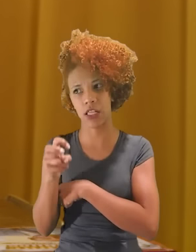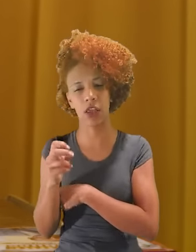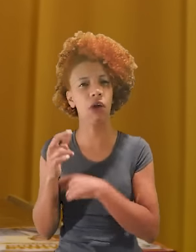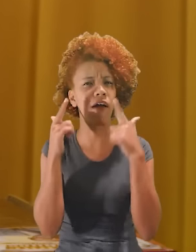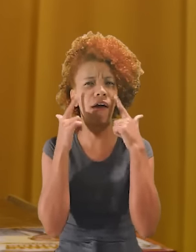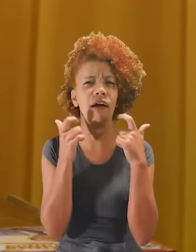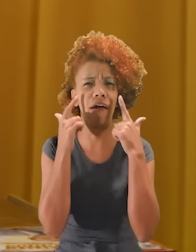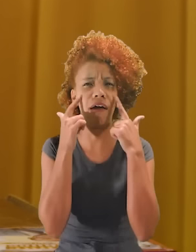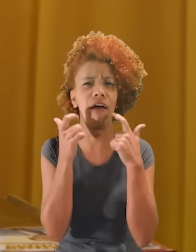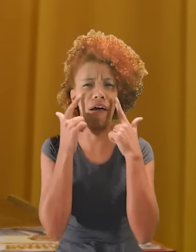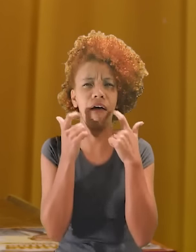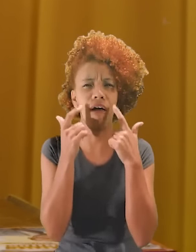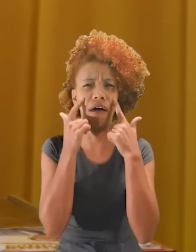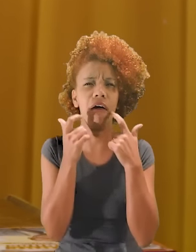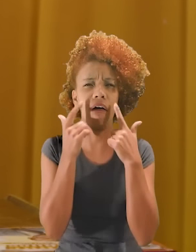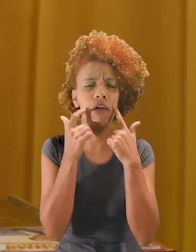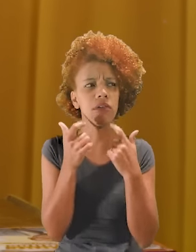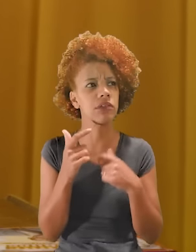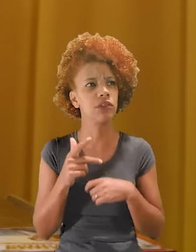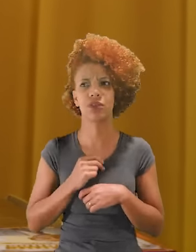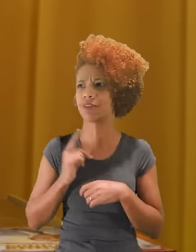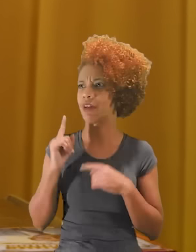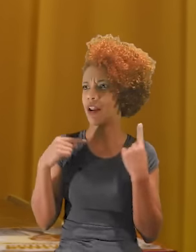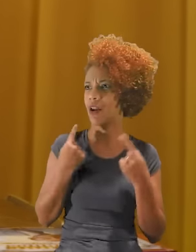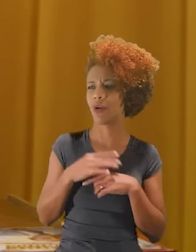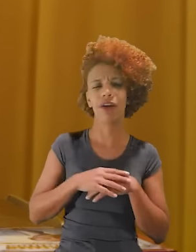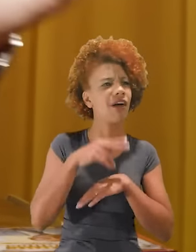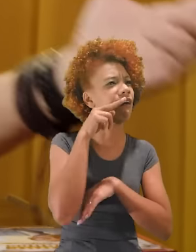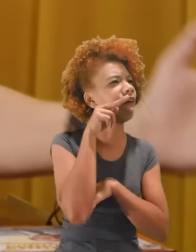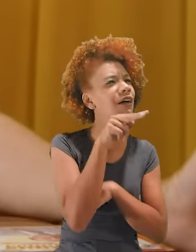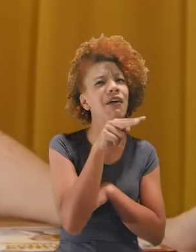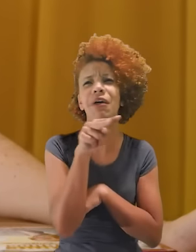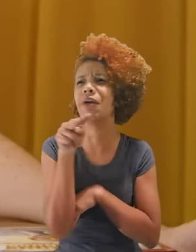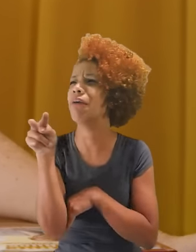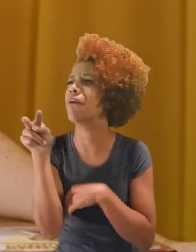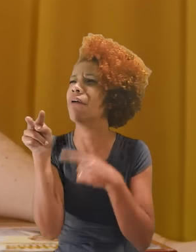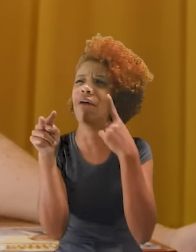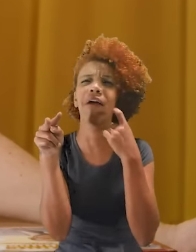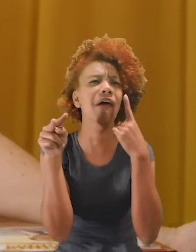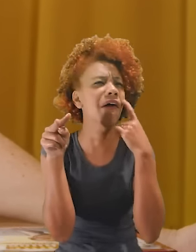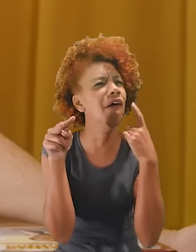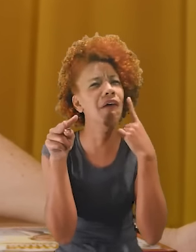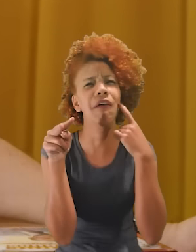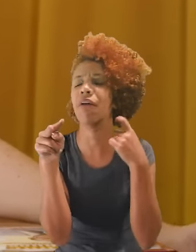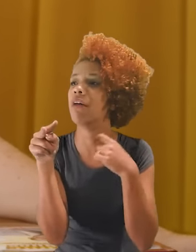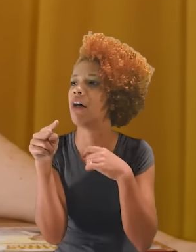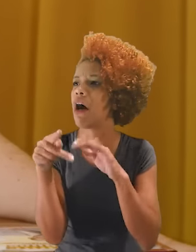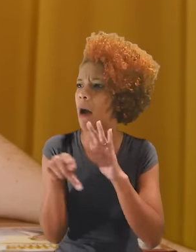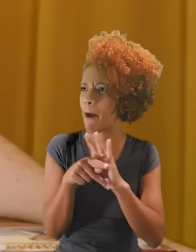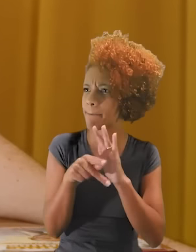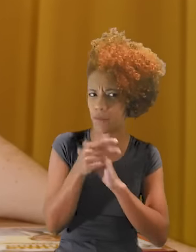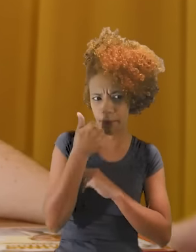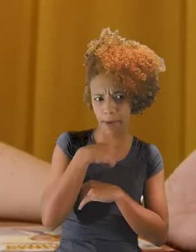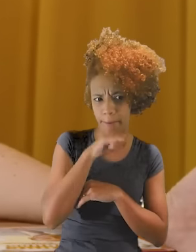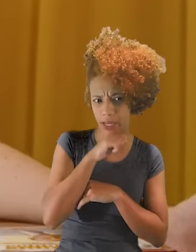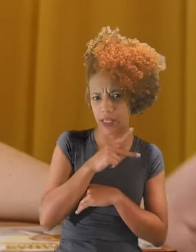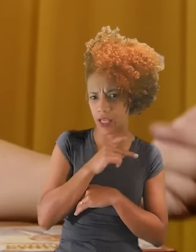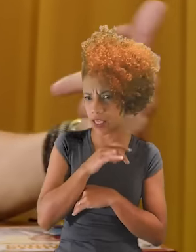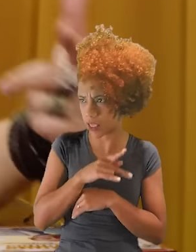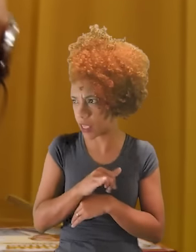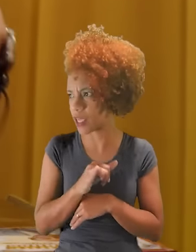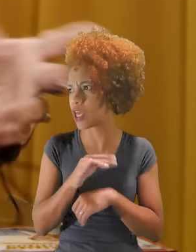ela falou que ele chorava muito, cara, assim, muito, muito, cara. Ela falou, cara, era muito louco, assim, o cara olhando o negócio e chorando, sabe? Tipo, a própria mãe da Kay, quando